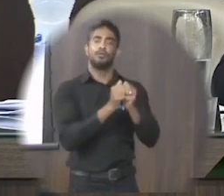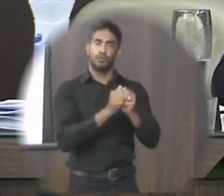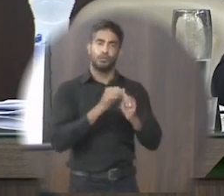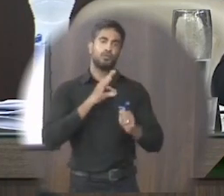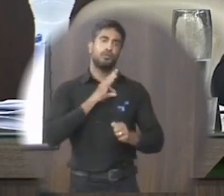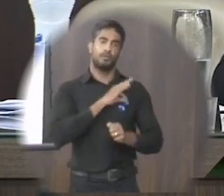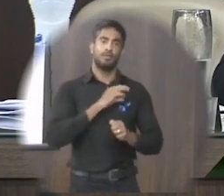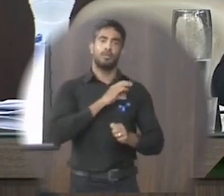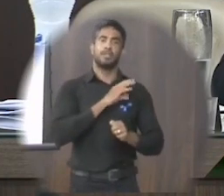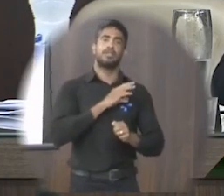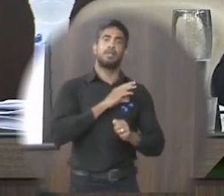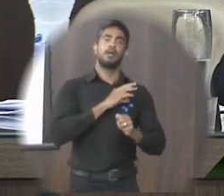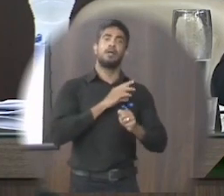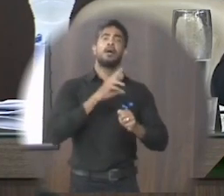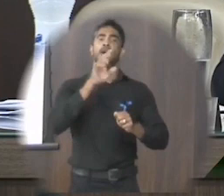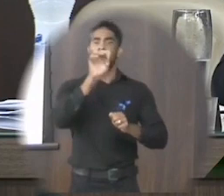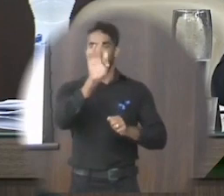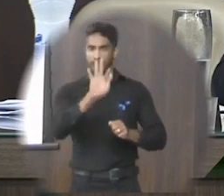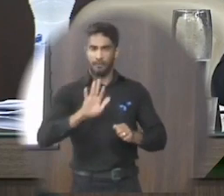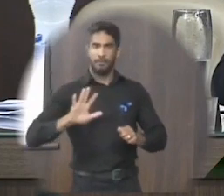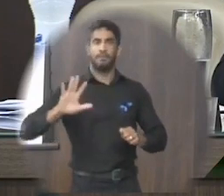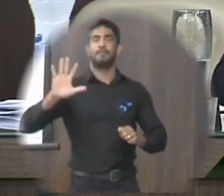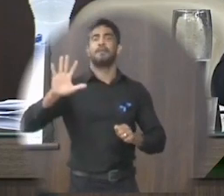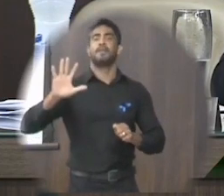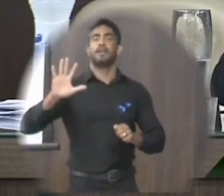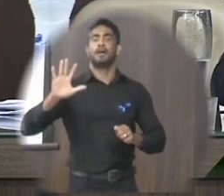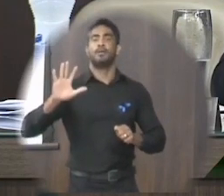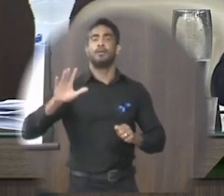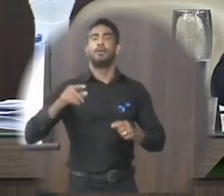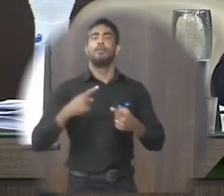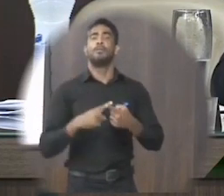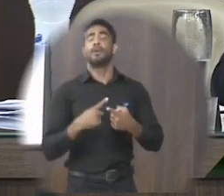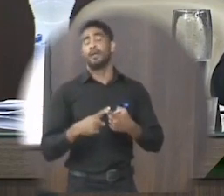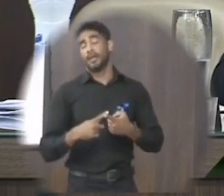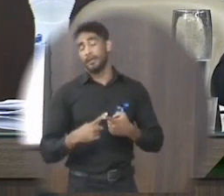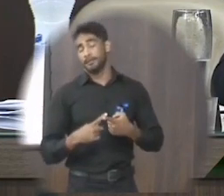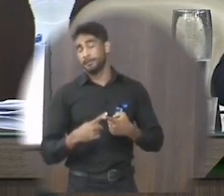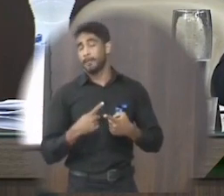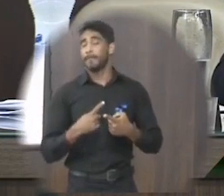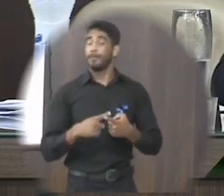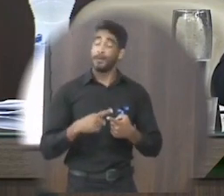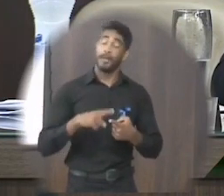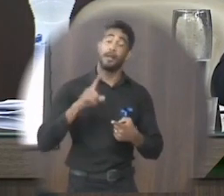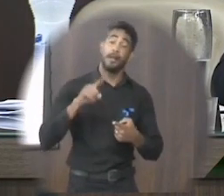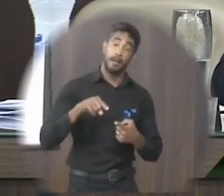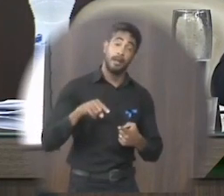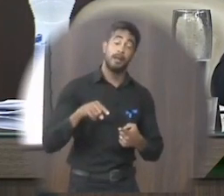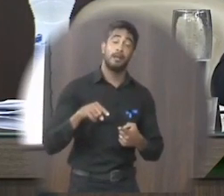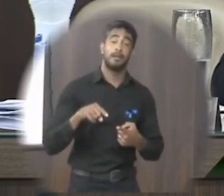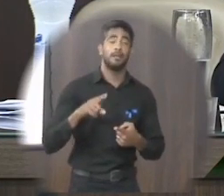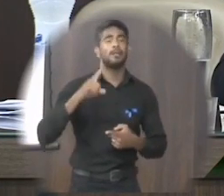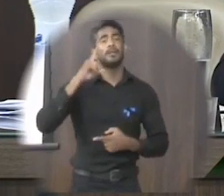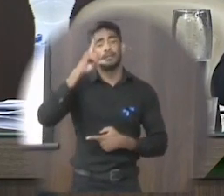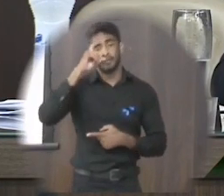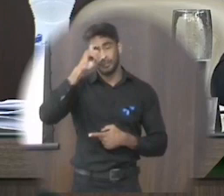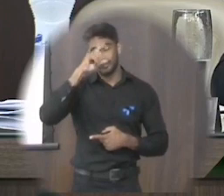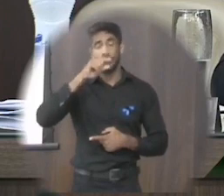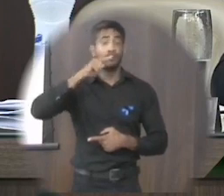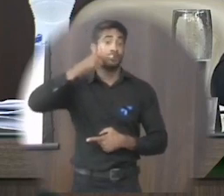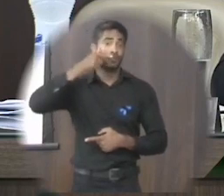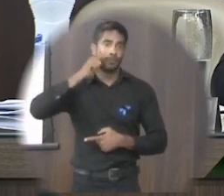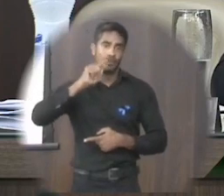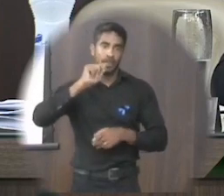Polícia Rodoviária Federal. Diga-se de passagem, é muito difícil você